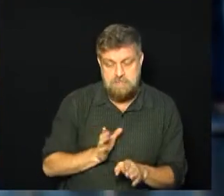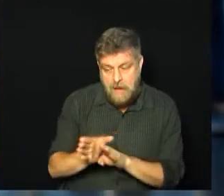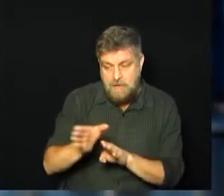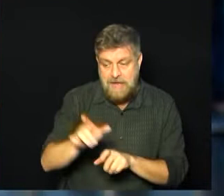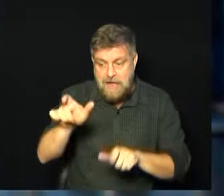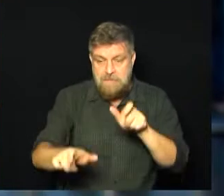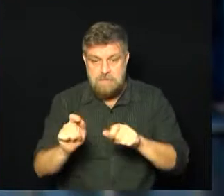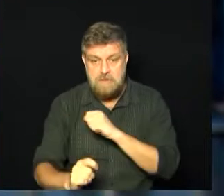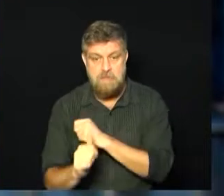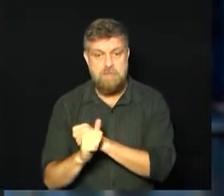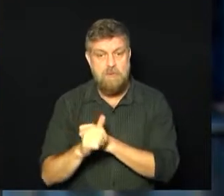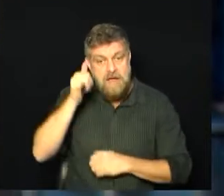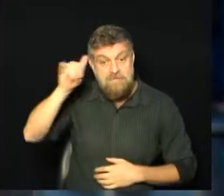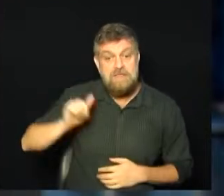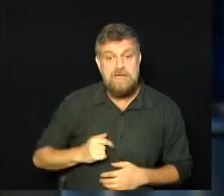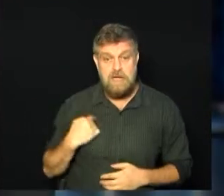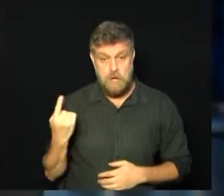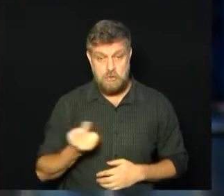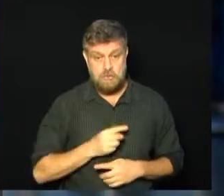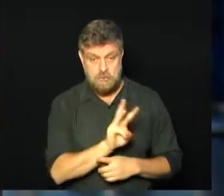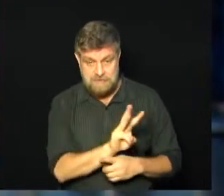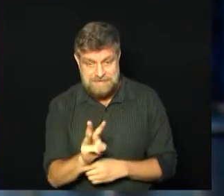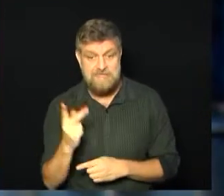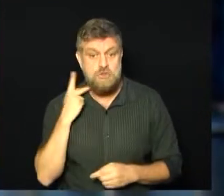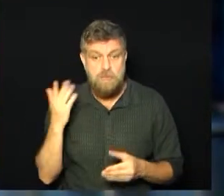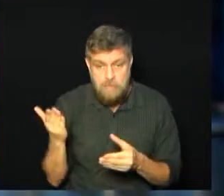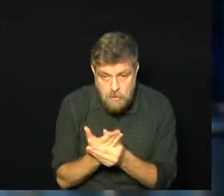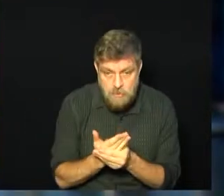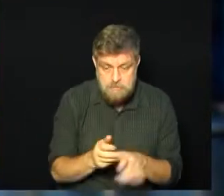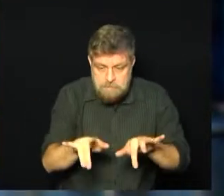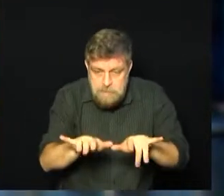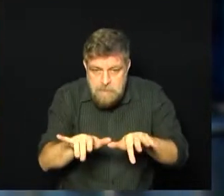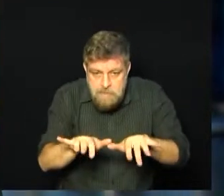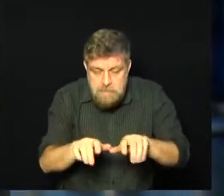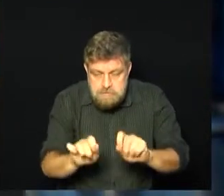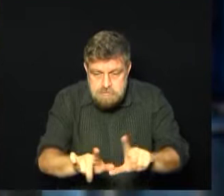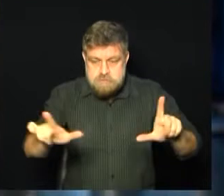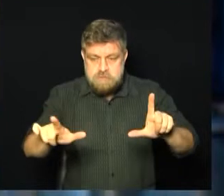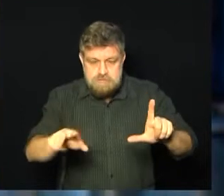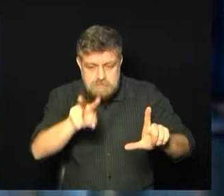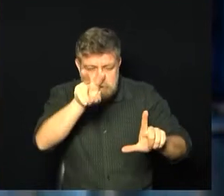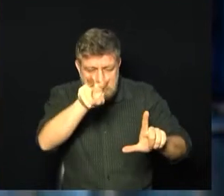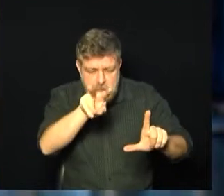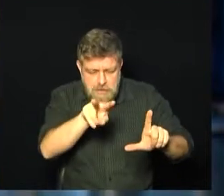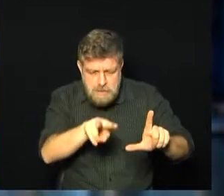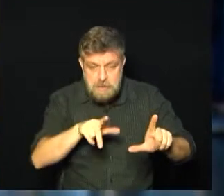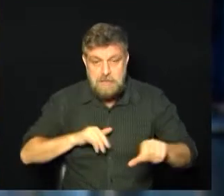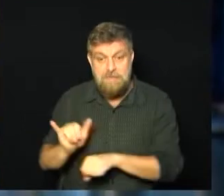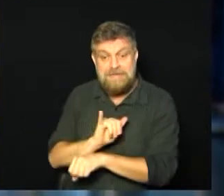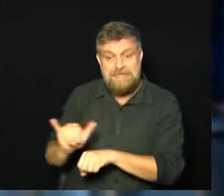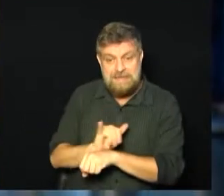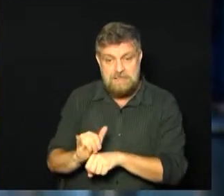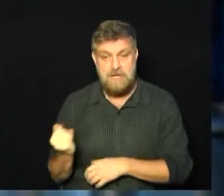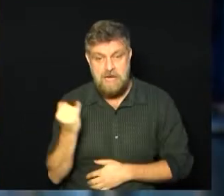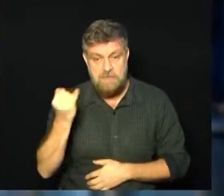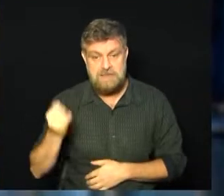mesmo, Éder? Onde está disponível isso? No nosso site, o consumidor consegue acessar esse informativo e nós temos também uma ferramenta importante que é o